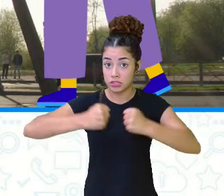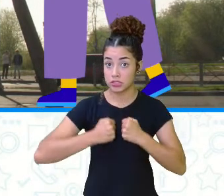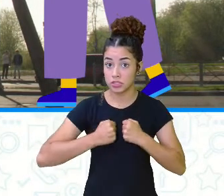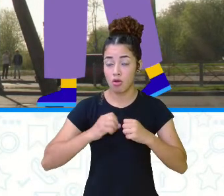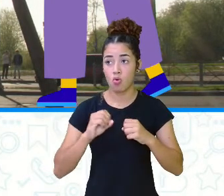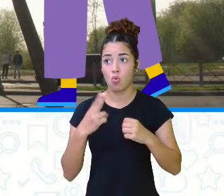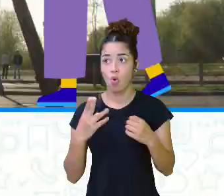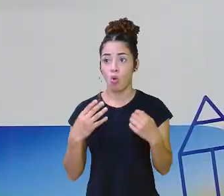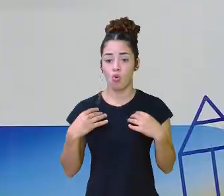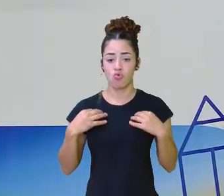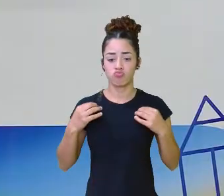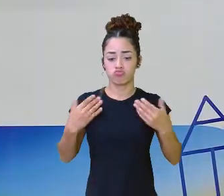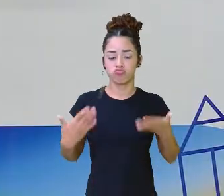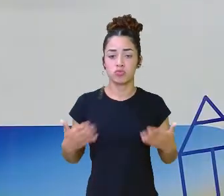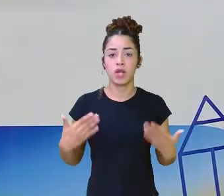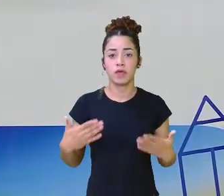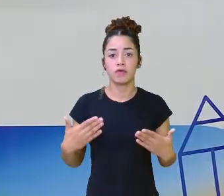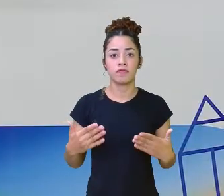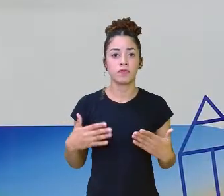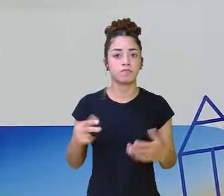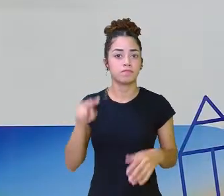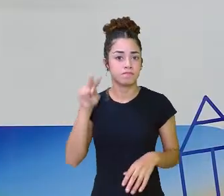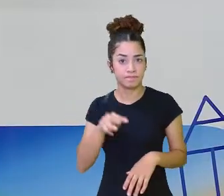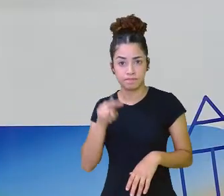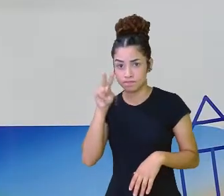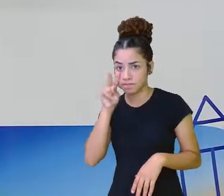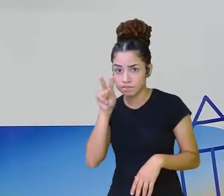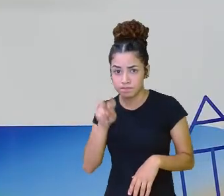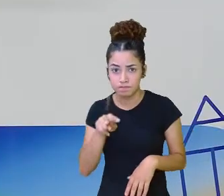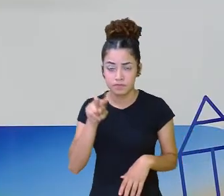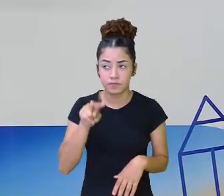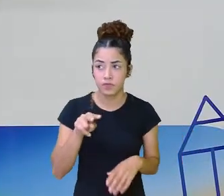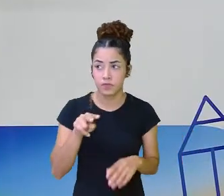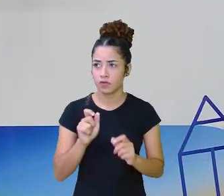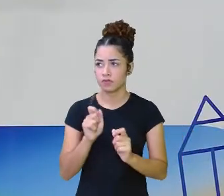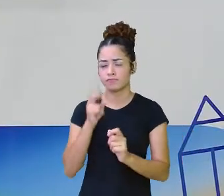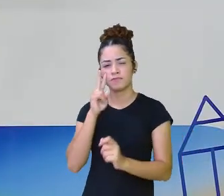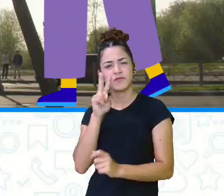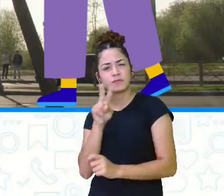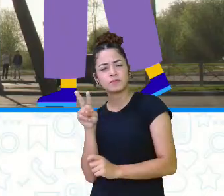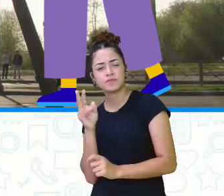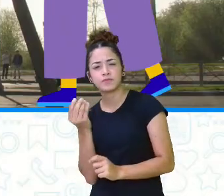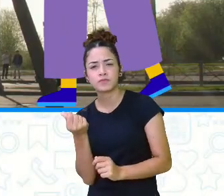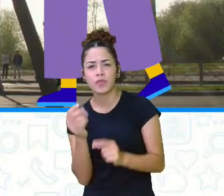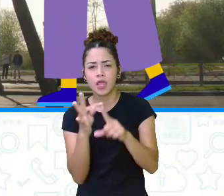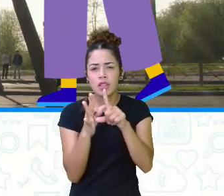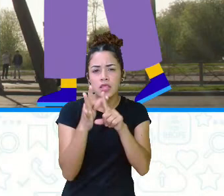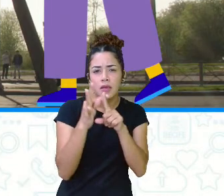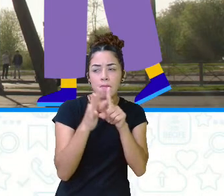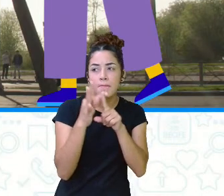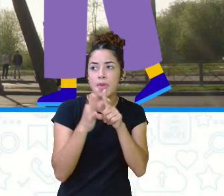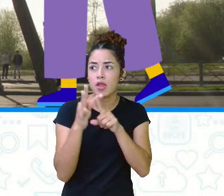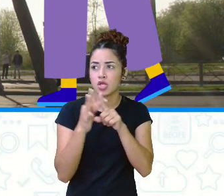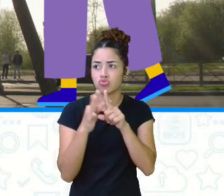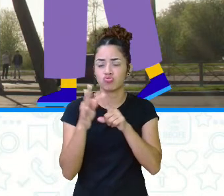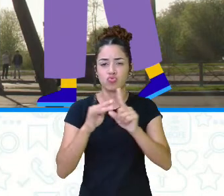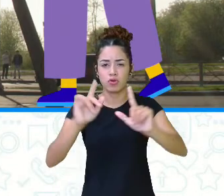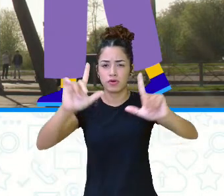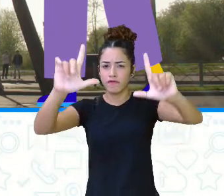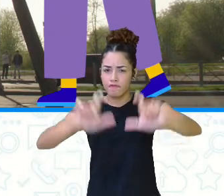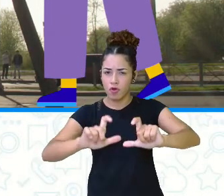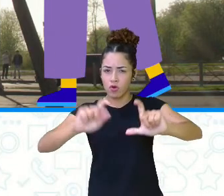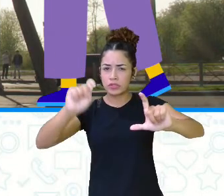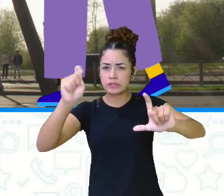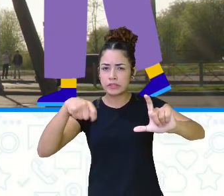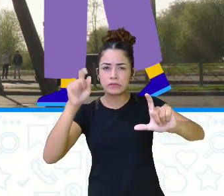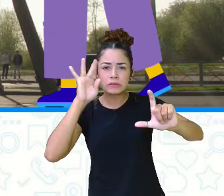colocar uma regata? Observa. Eu estou vendo aqui a temperatura ambiente pela foto, eu posso